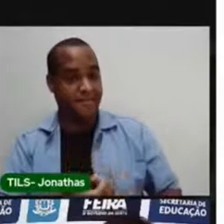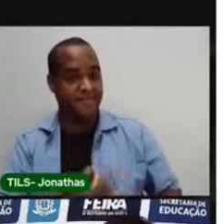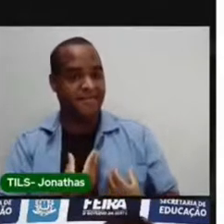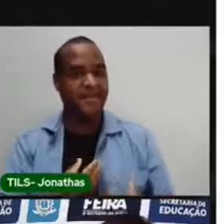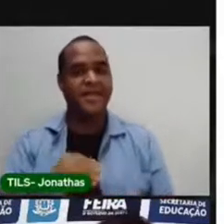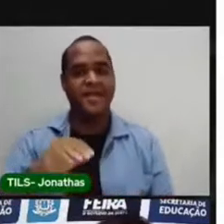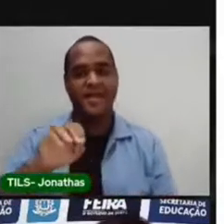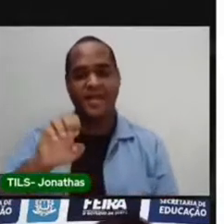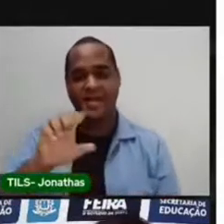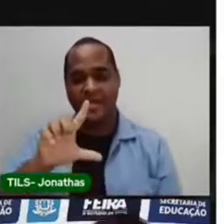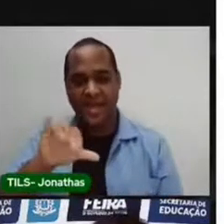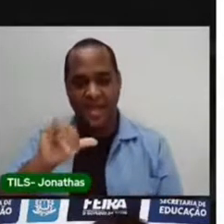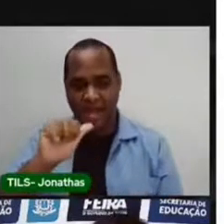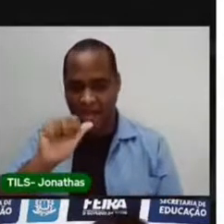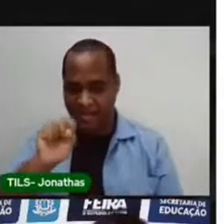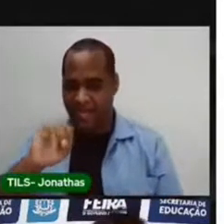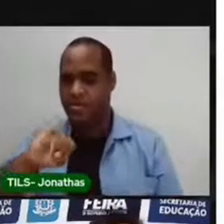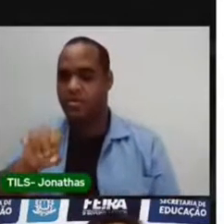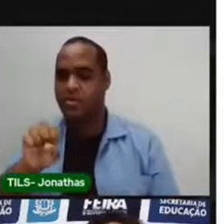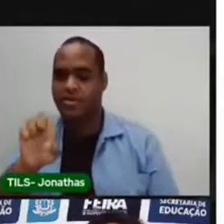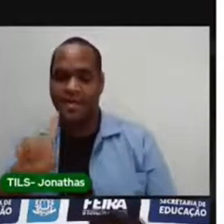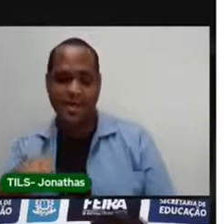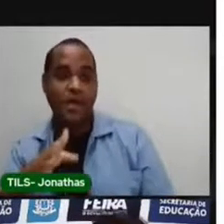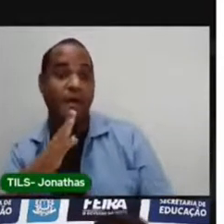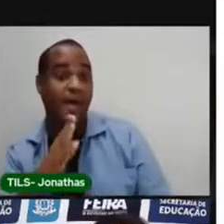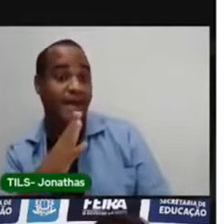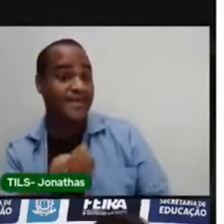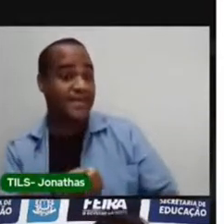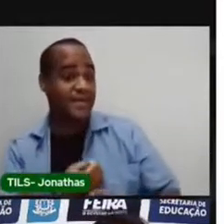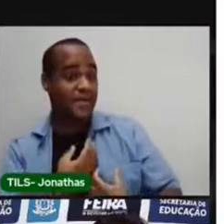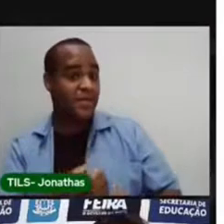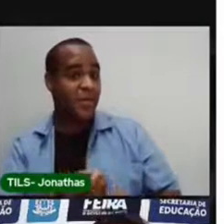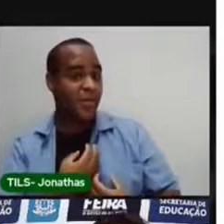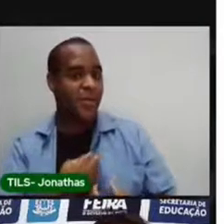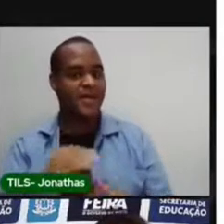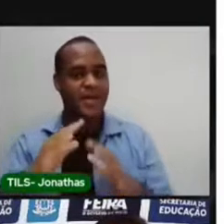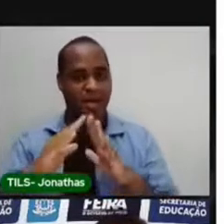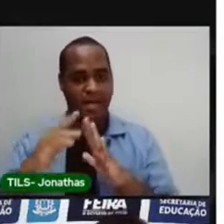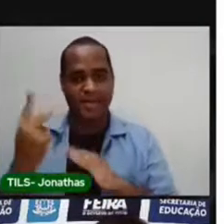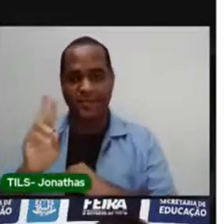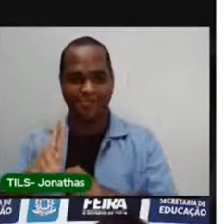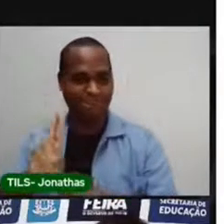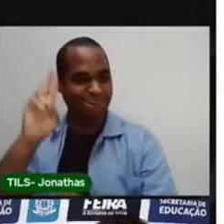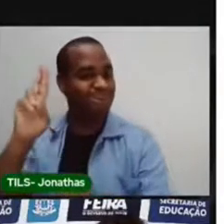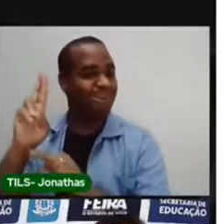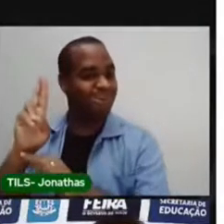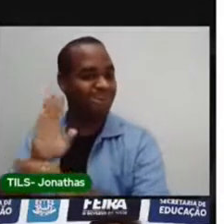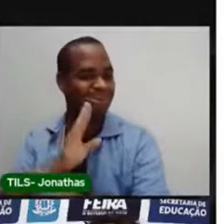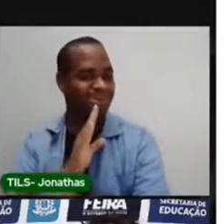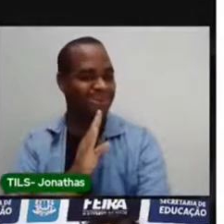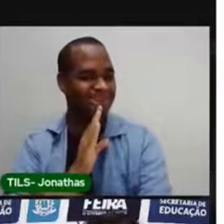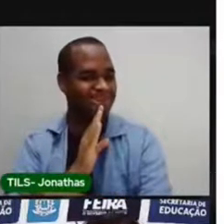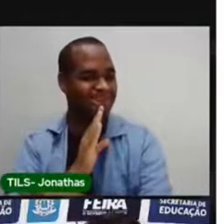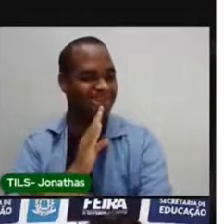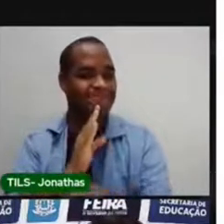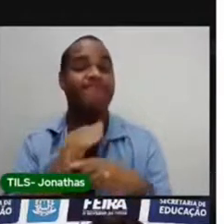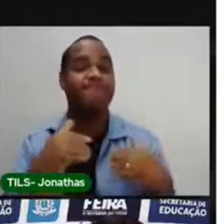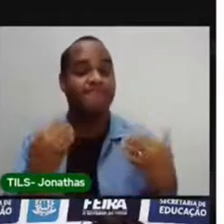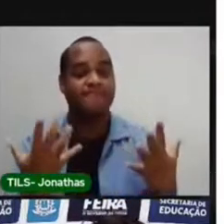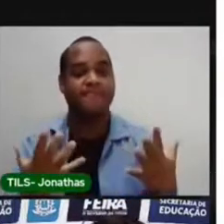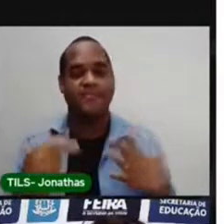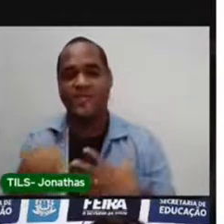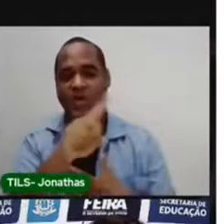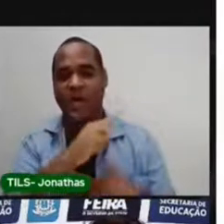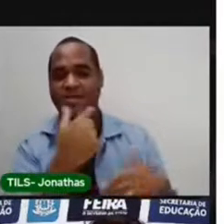José. Você conhece esse poema? A casa e o seu dono? Bom, como